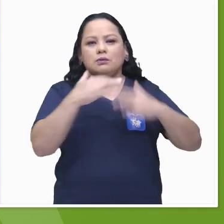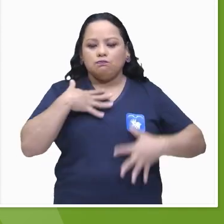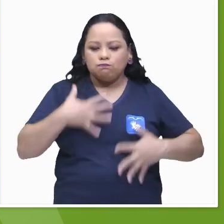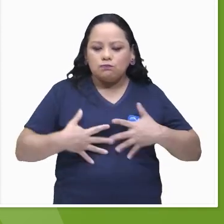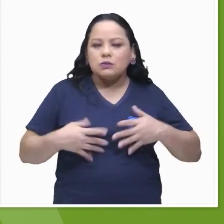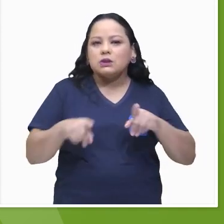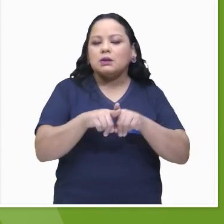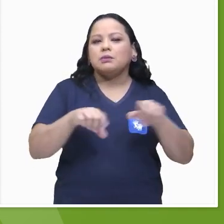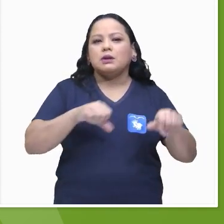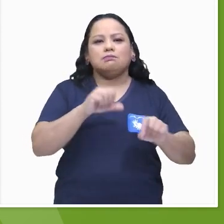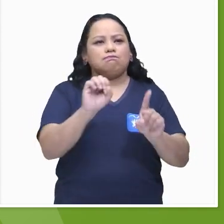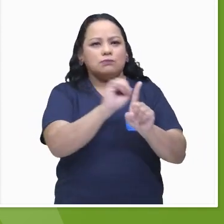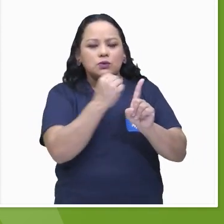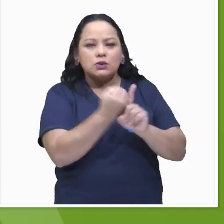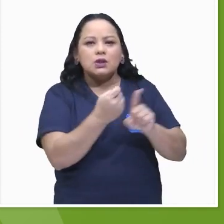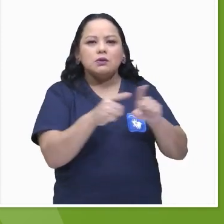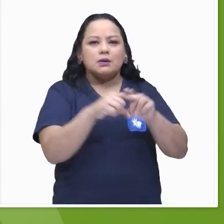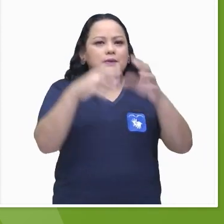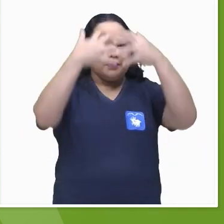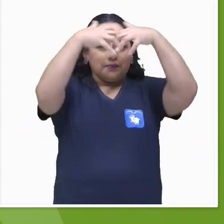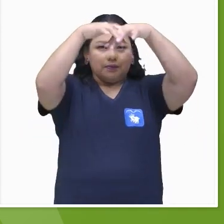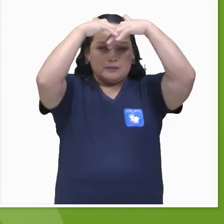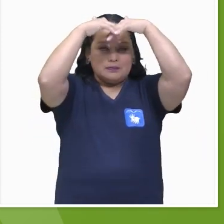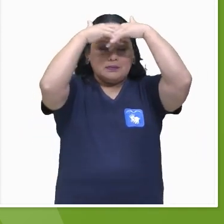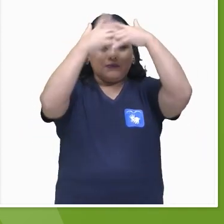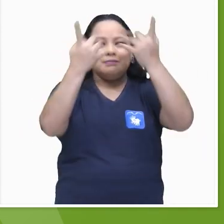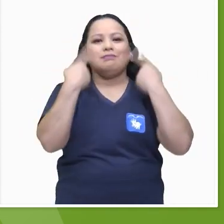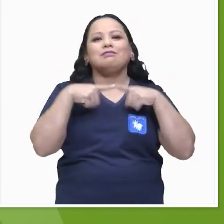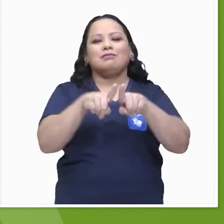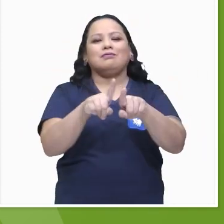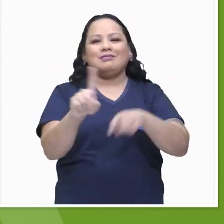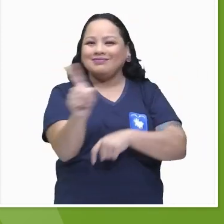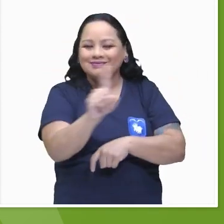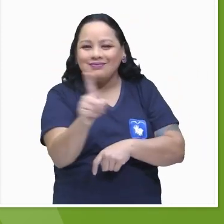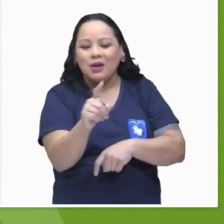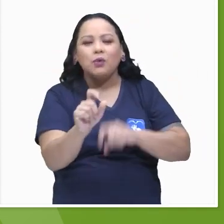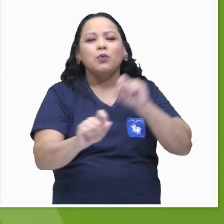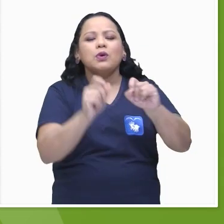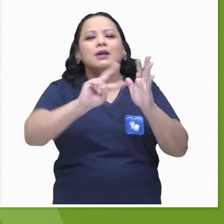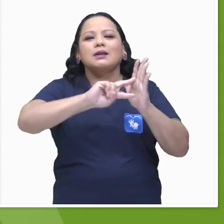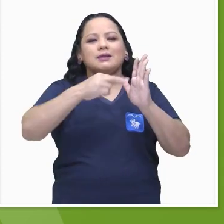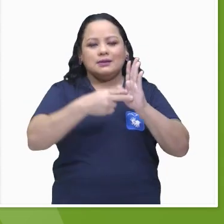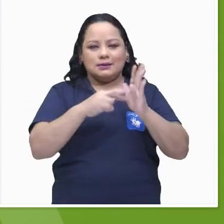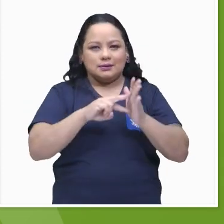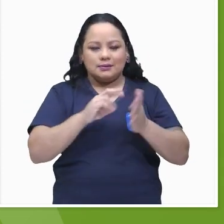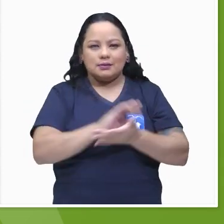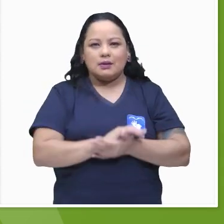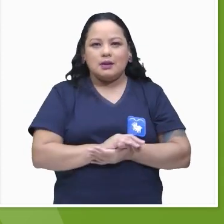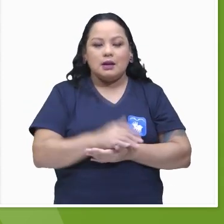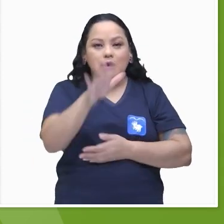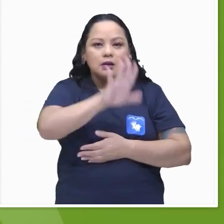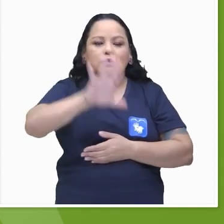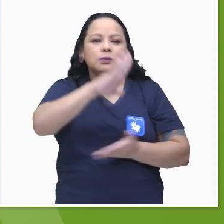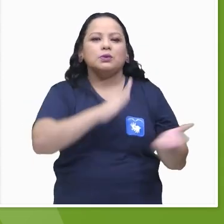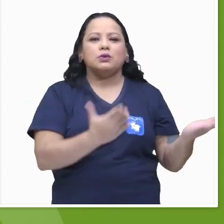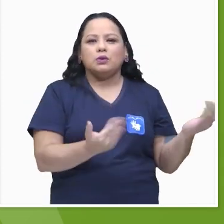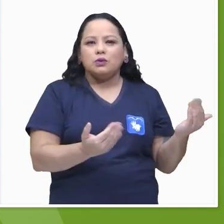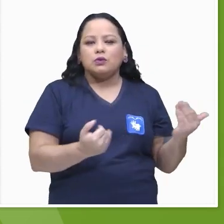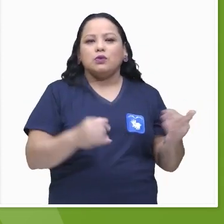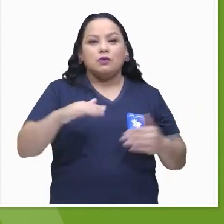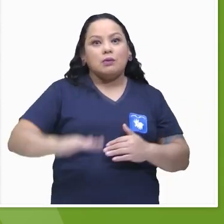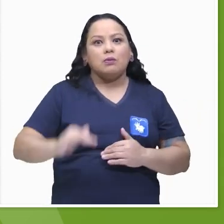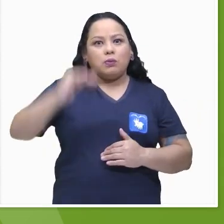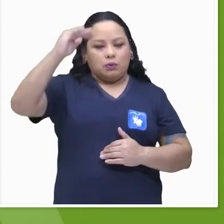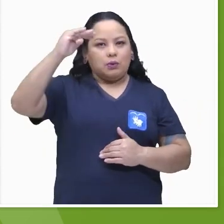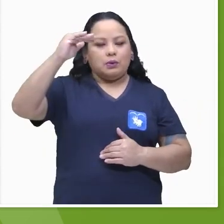social e o cognitivo não andam necessariamente juntos. Então, o que é que a gente quer dizer com isso? Geralmente o adolescente estica,